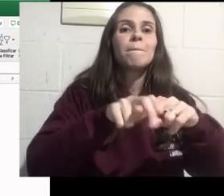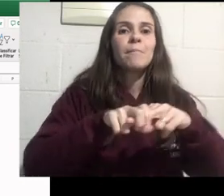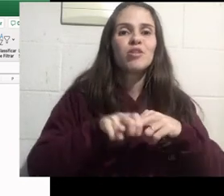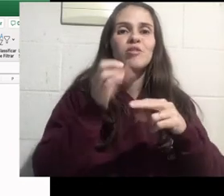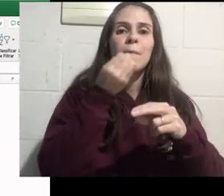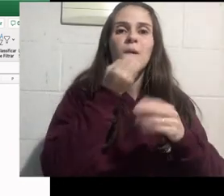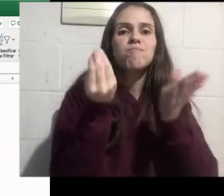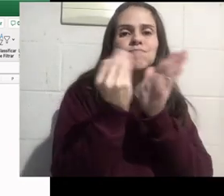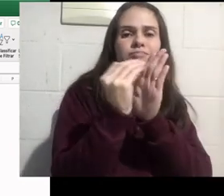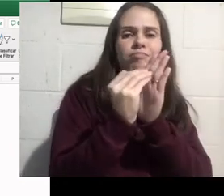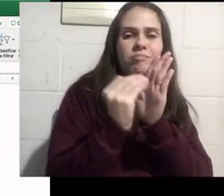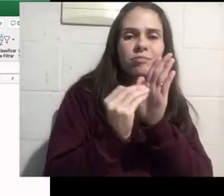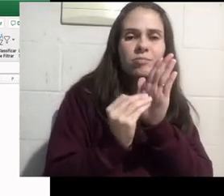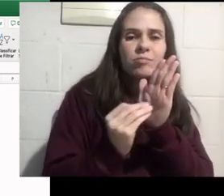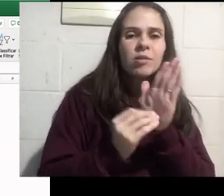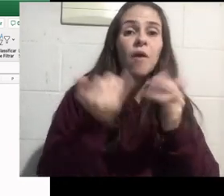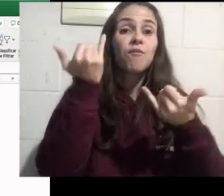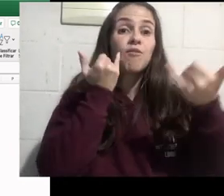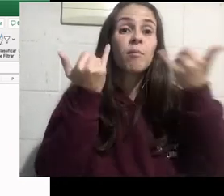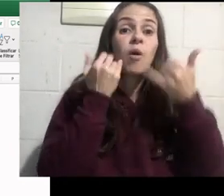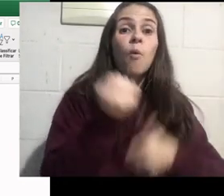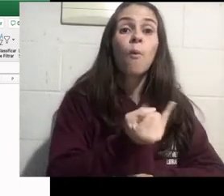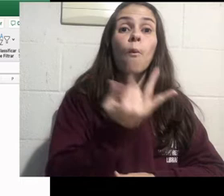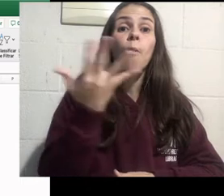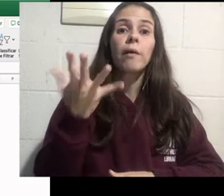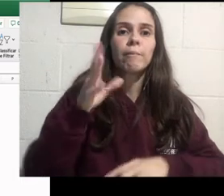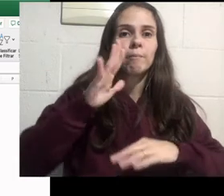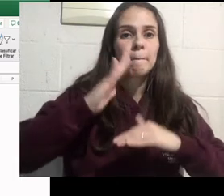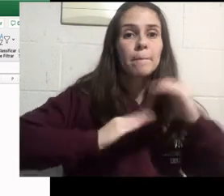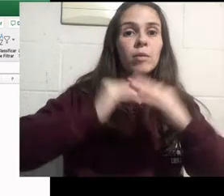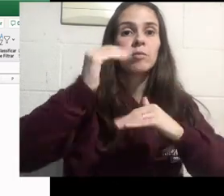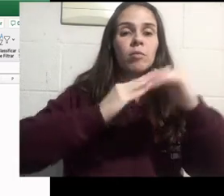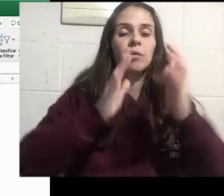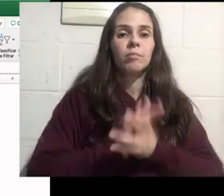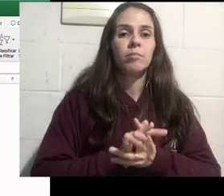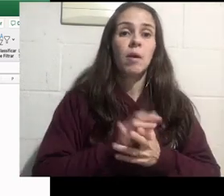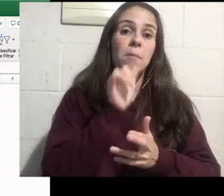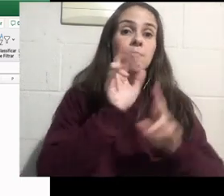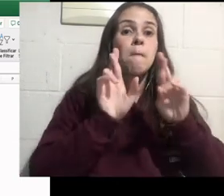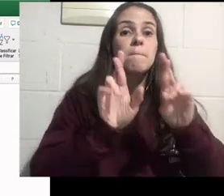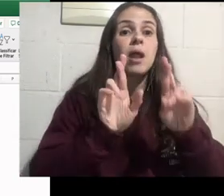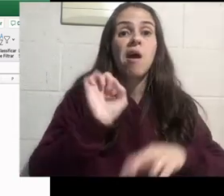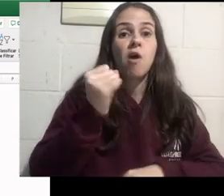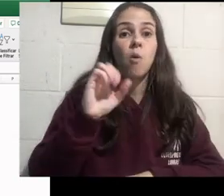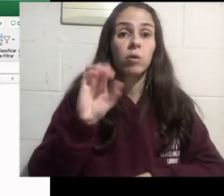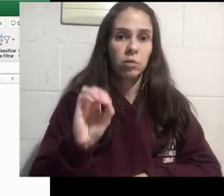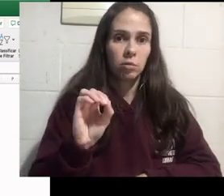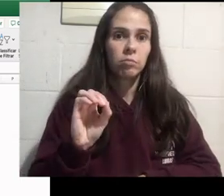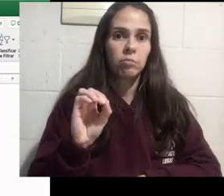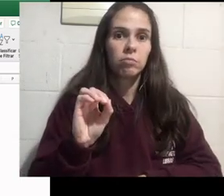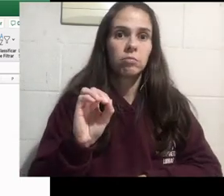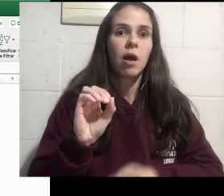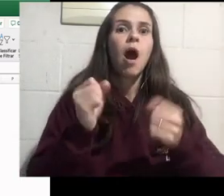precisa preencher aqui a informação com relação à quantidade que foi produzida. Então, aqui, por exemplo, se eu esperava que ia produzir 80, consumir